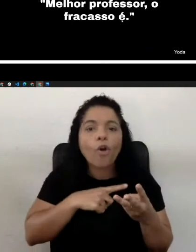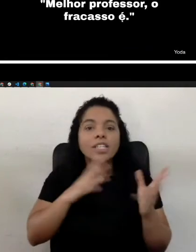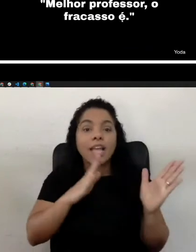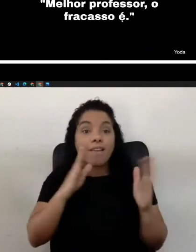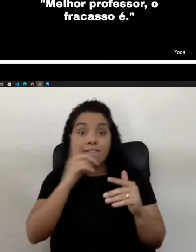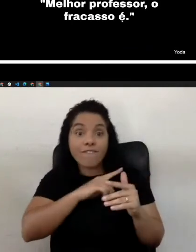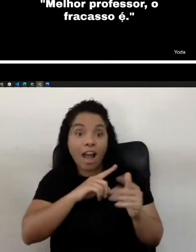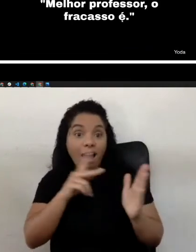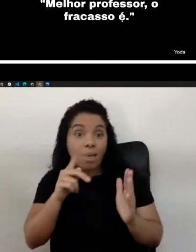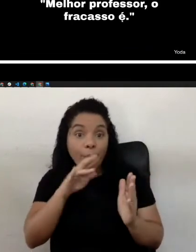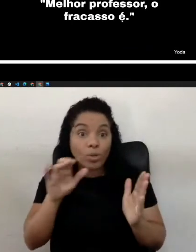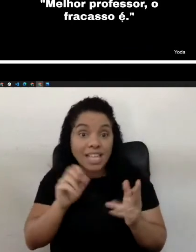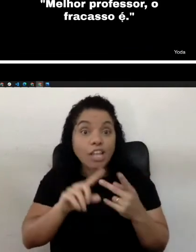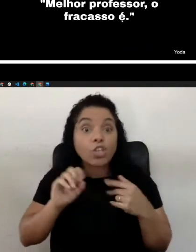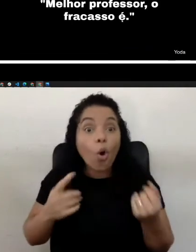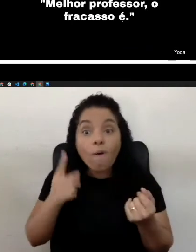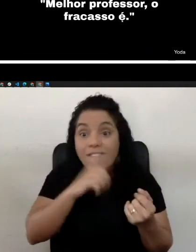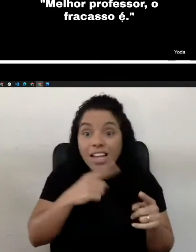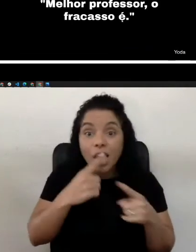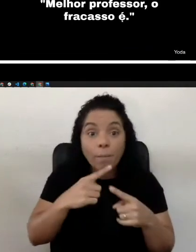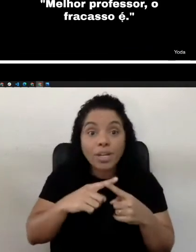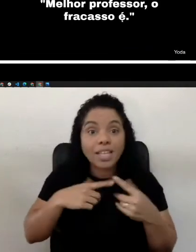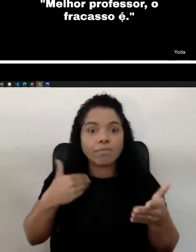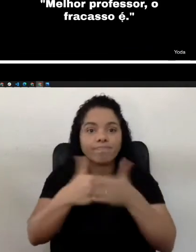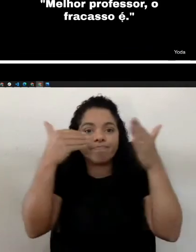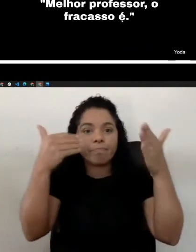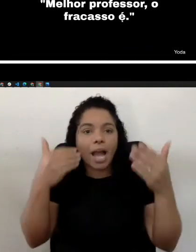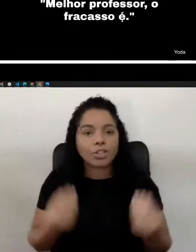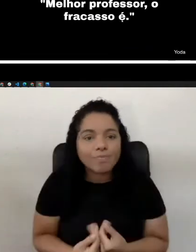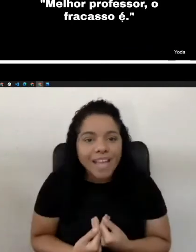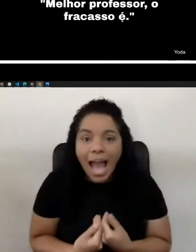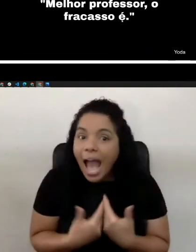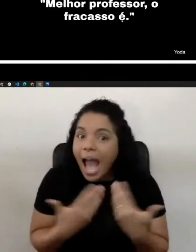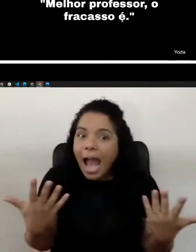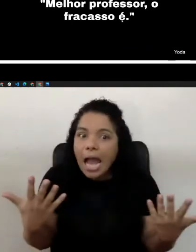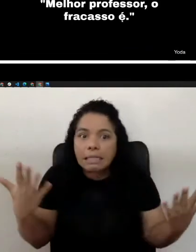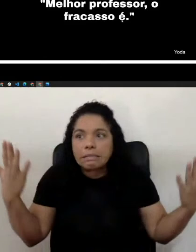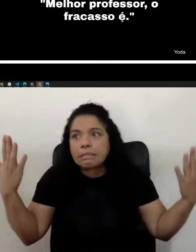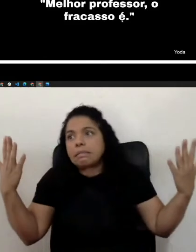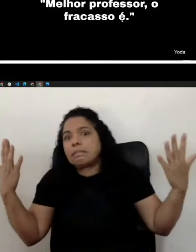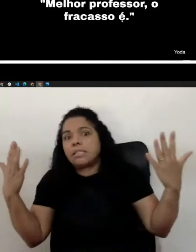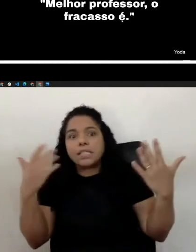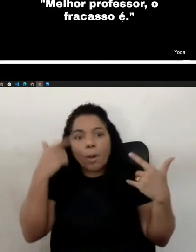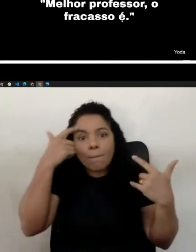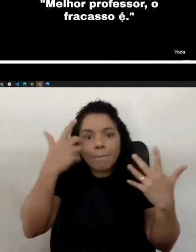aí? Ou ele falhou porque teve um impacto? E não mapeamos o impacto. Deixa eu falar.